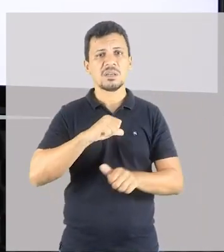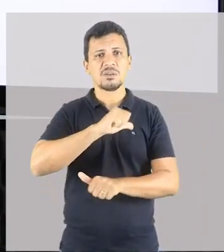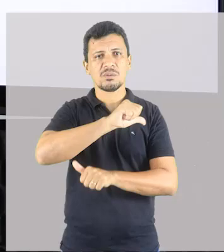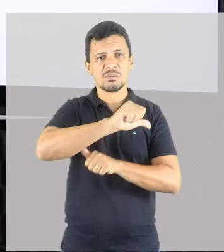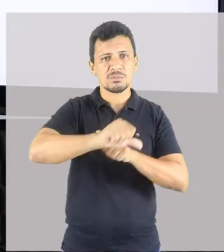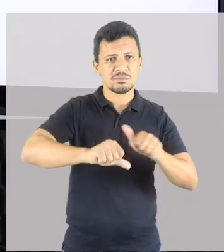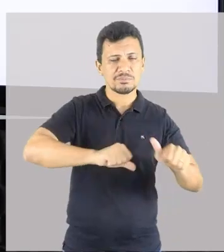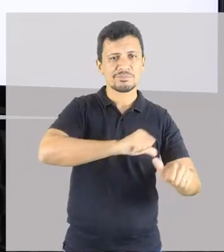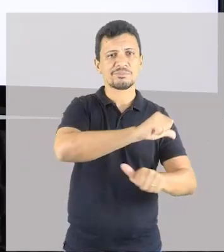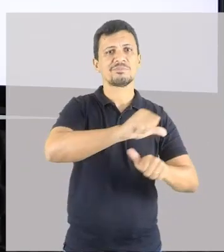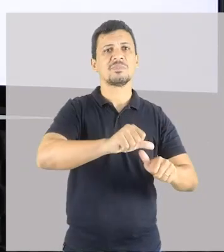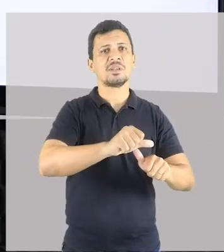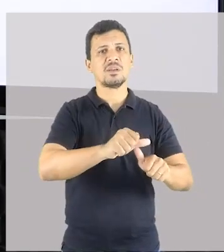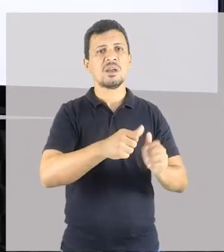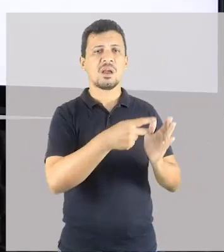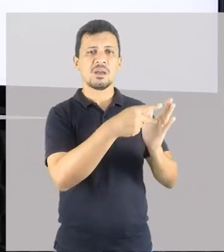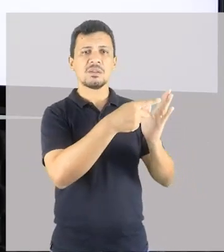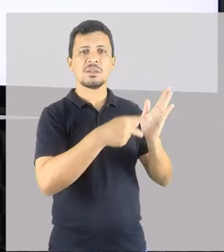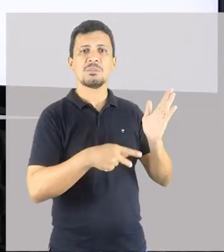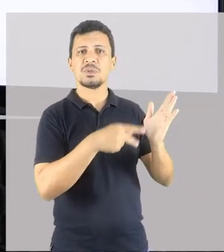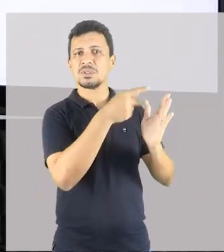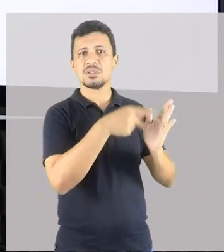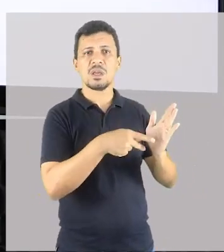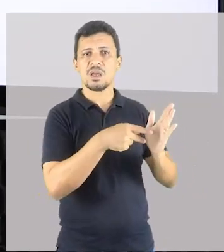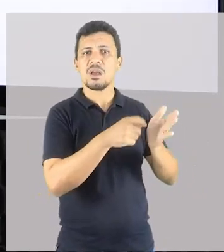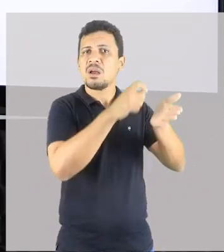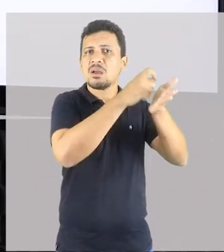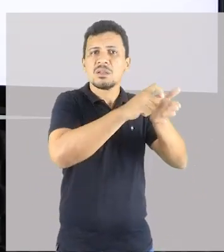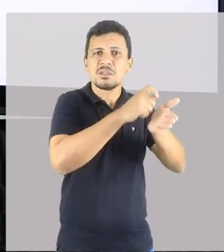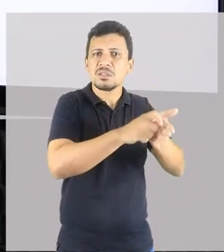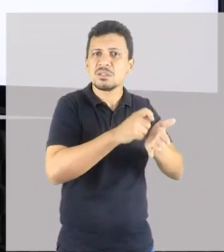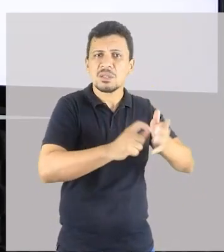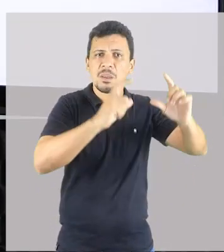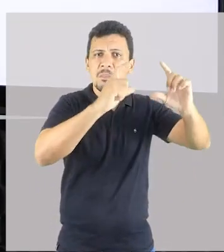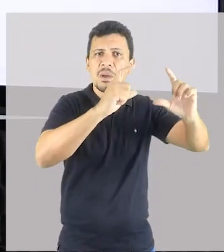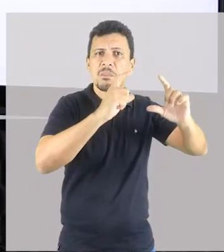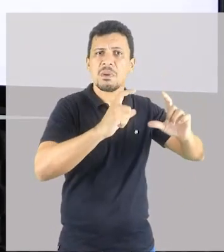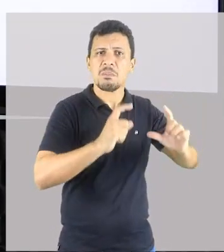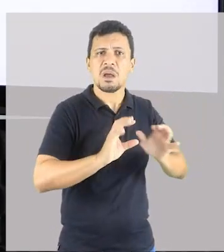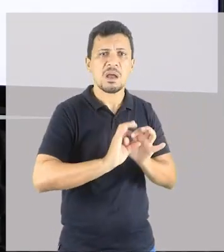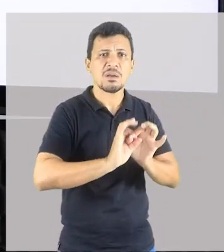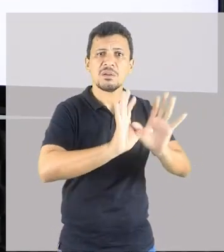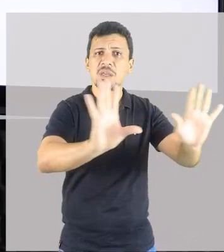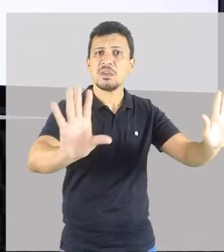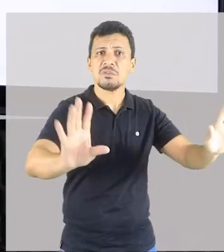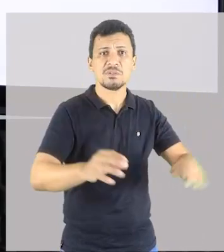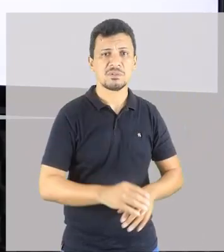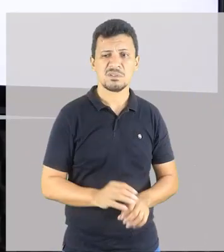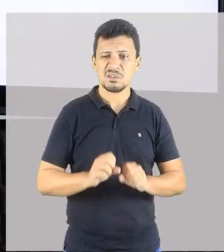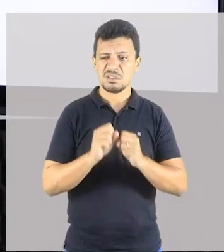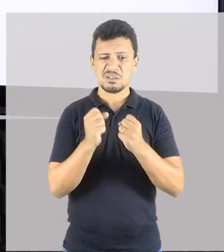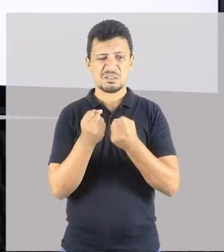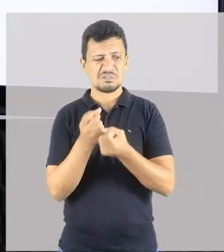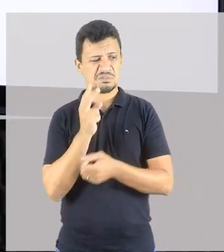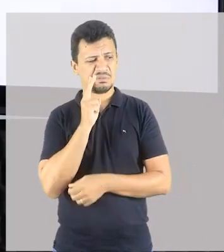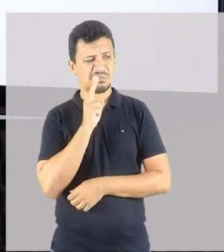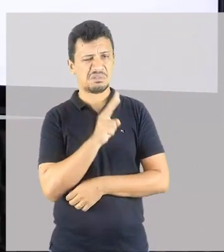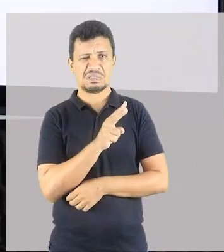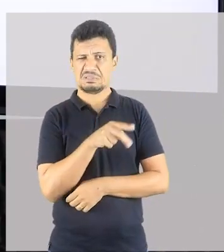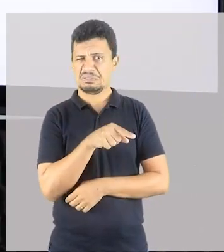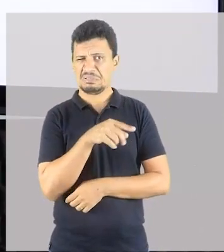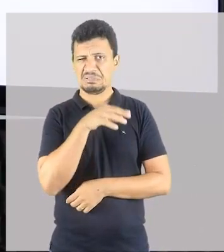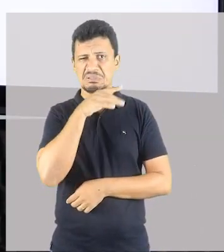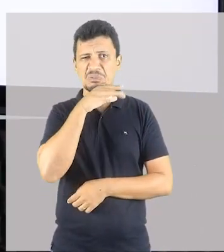Então, na poesia, nós vamos ter versos livres, certo? Por isso que a parte da sociedade achou de mau gosto, porque